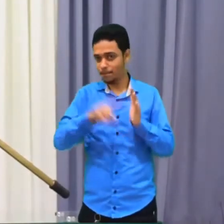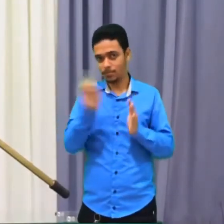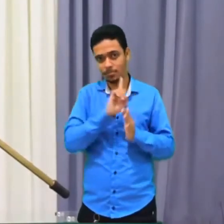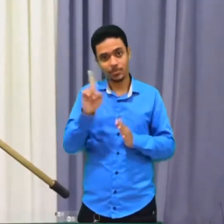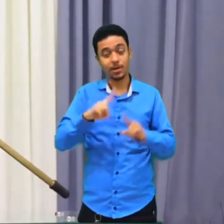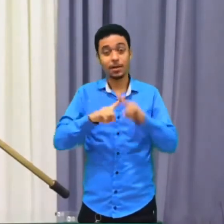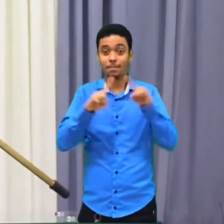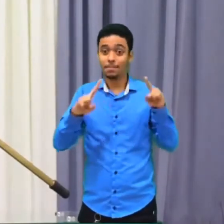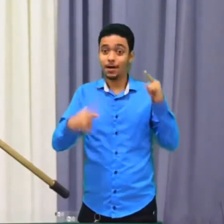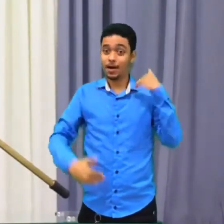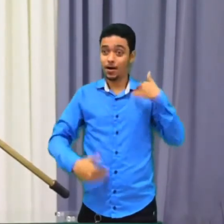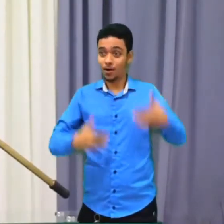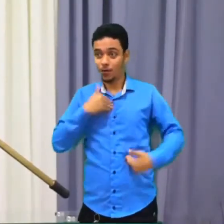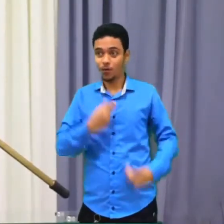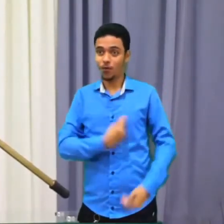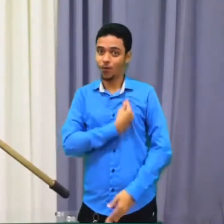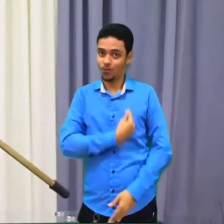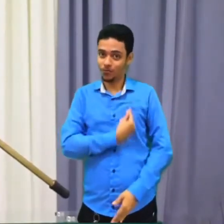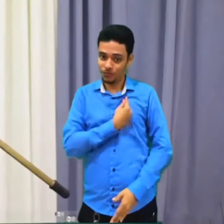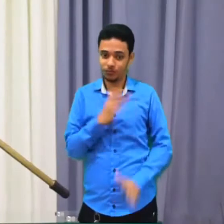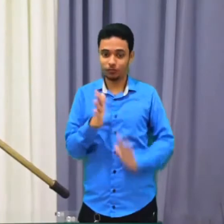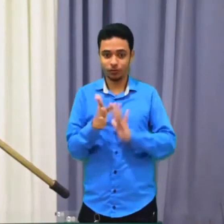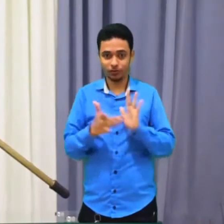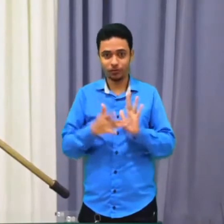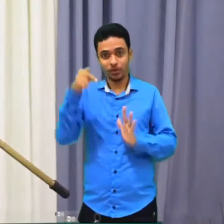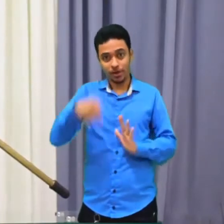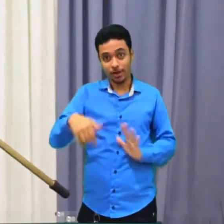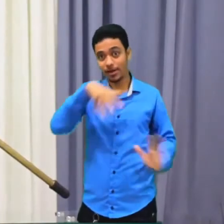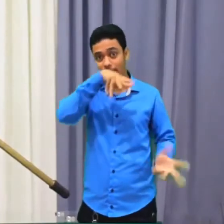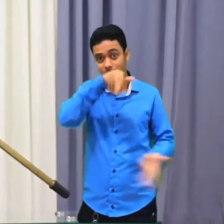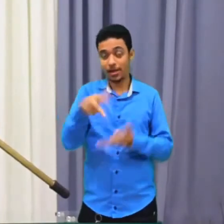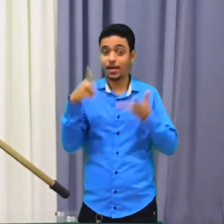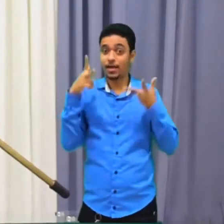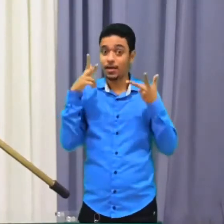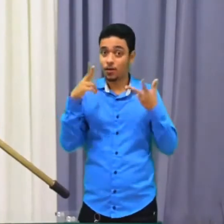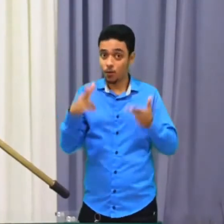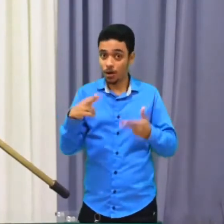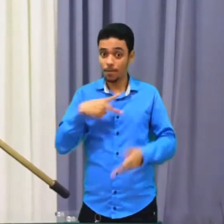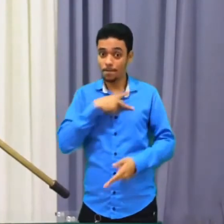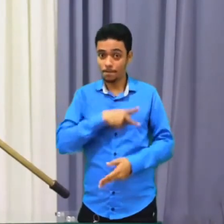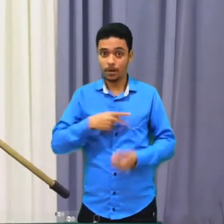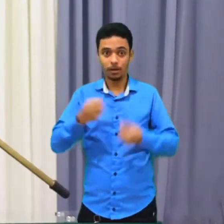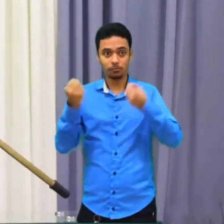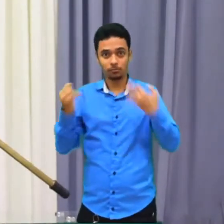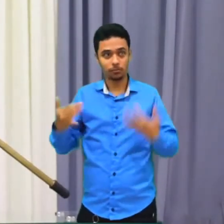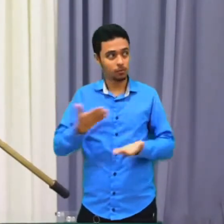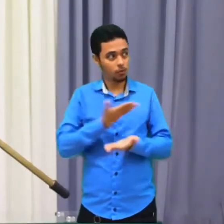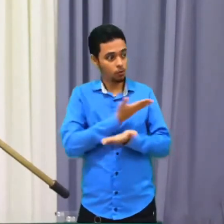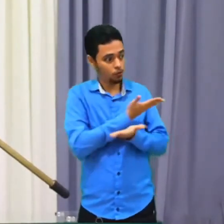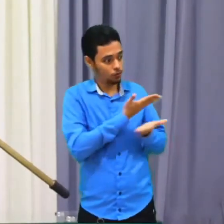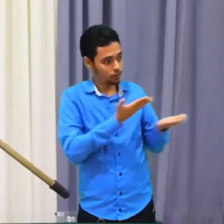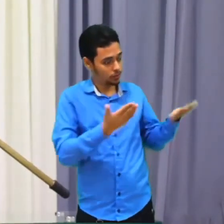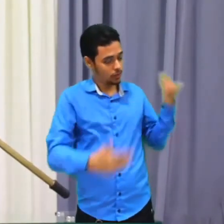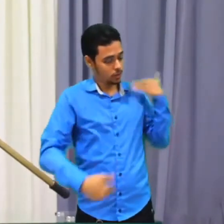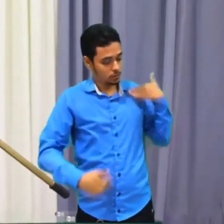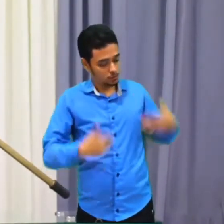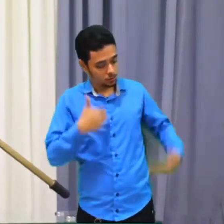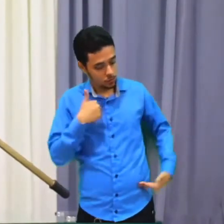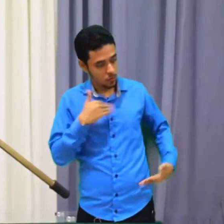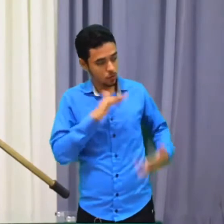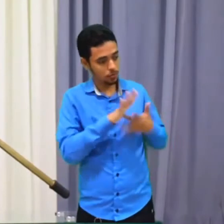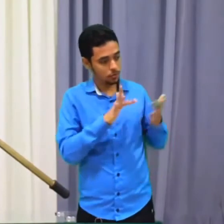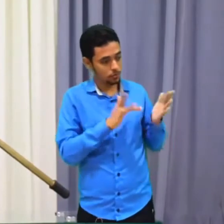corpo vivo de Cristo aqui na terra. Como disse Paulo, ora, vós sois corpo de Cristo